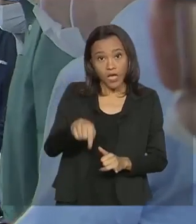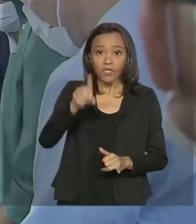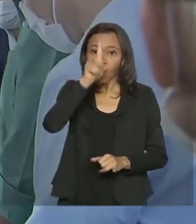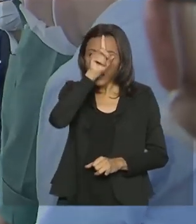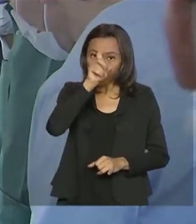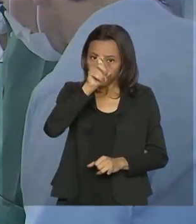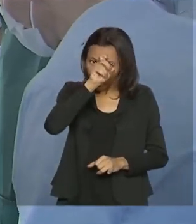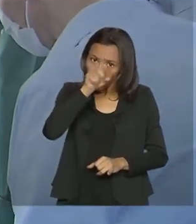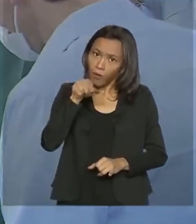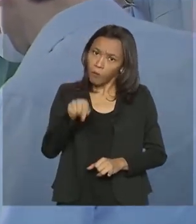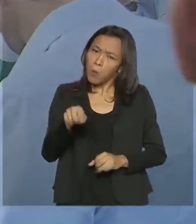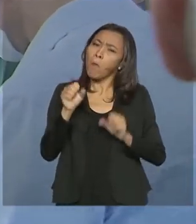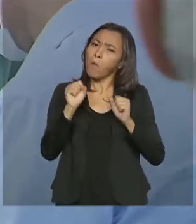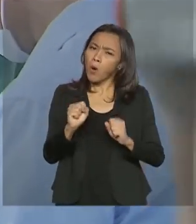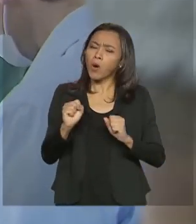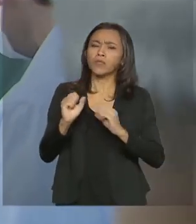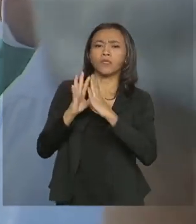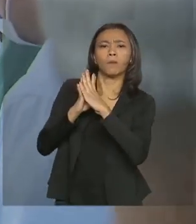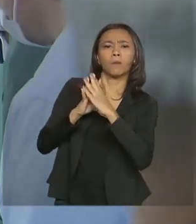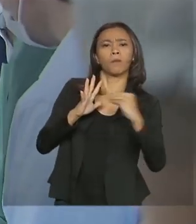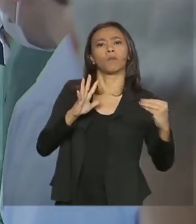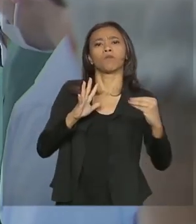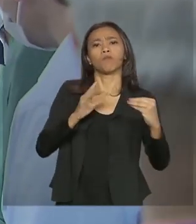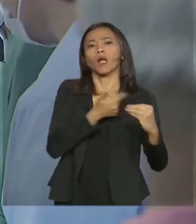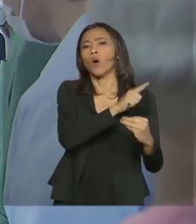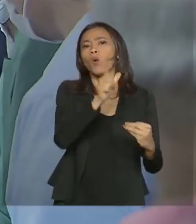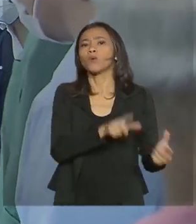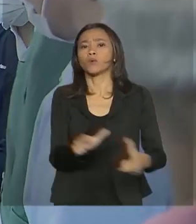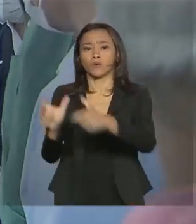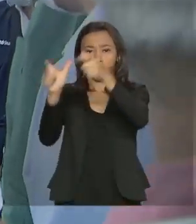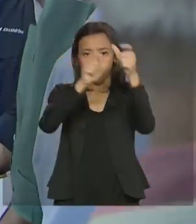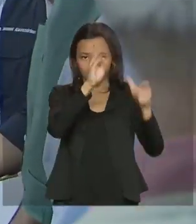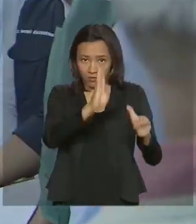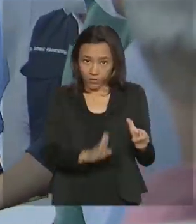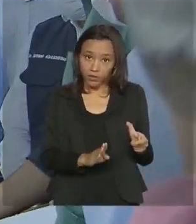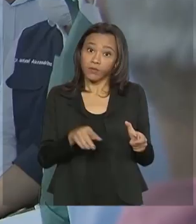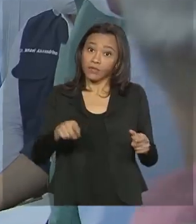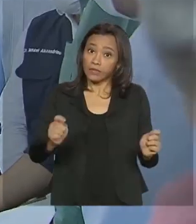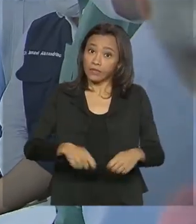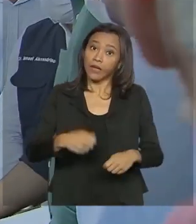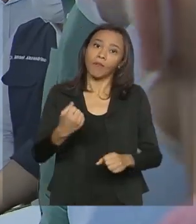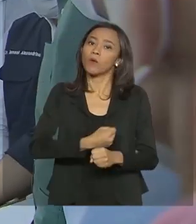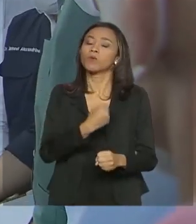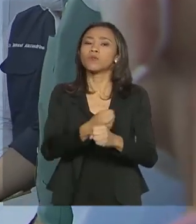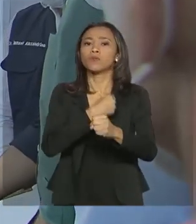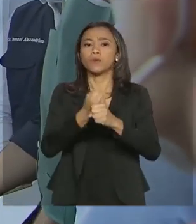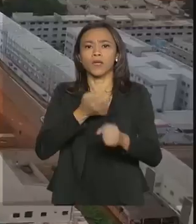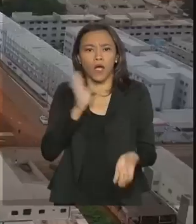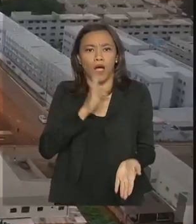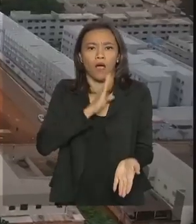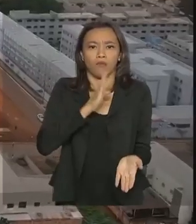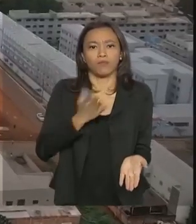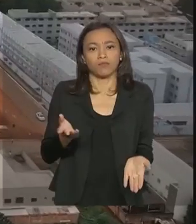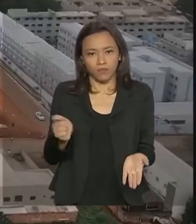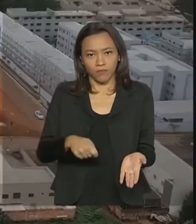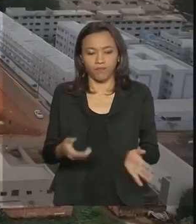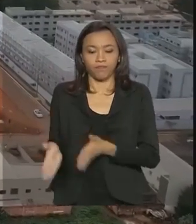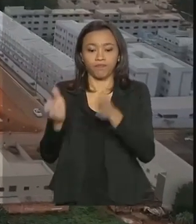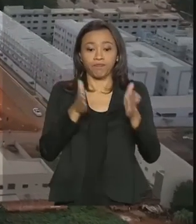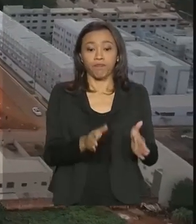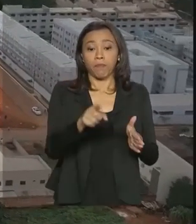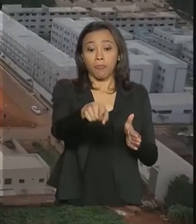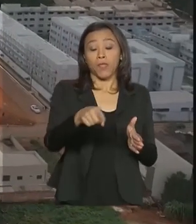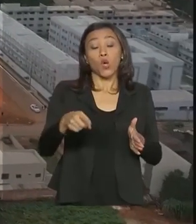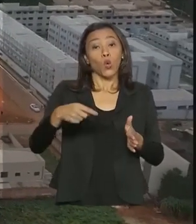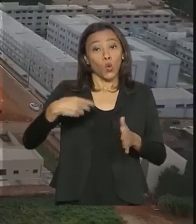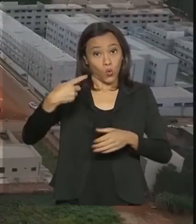modelagem que pode ser replicada para outras localidades, sendo possível a construção dele com bastante rapidez. O município fez a